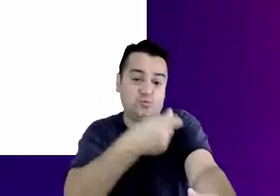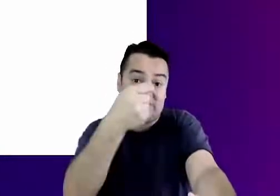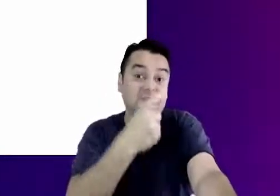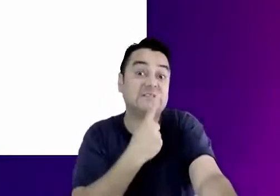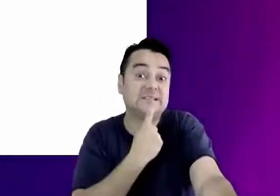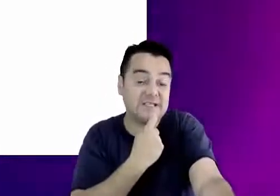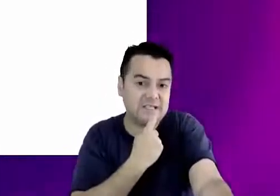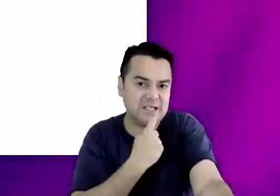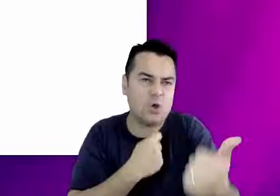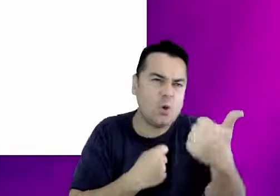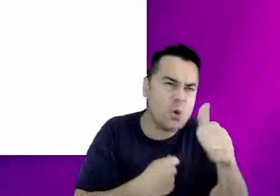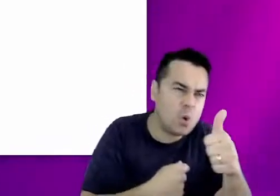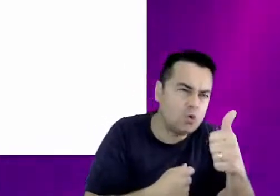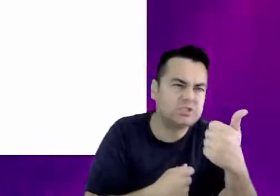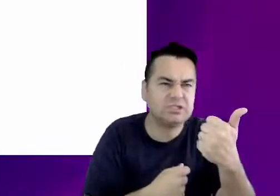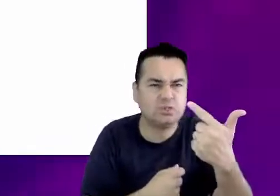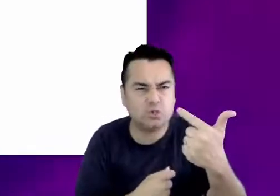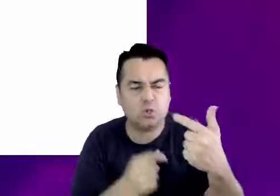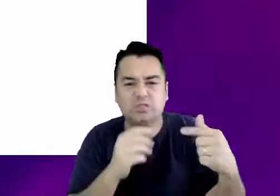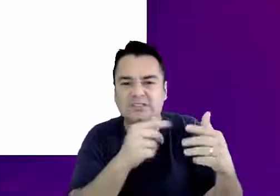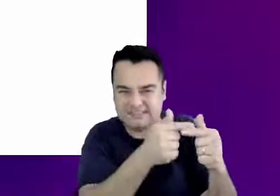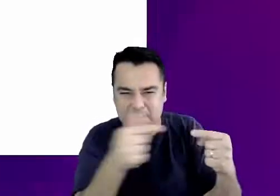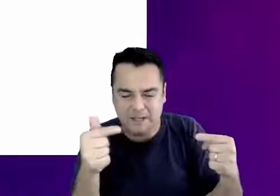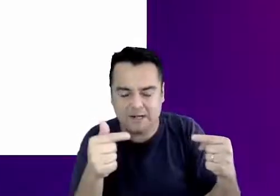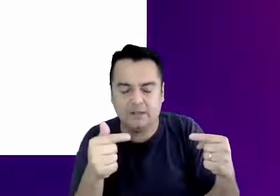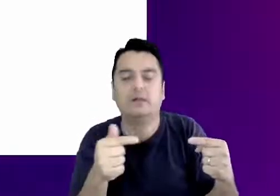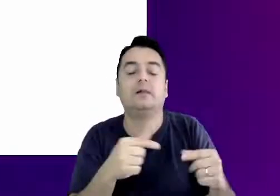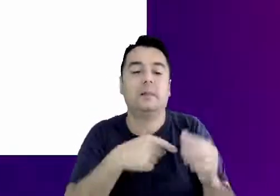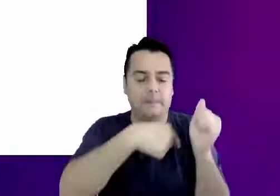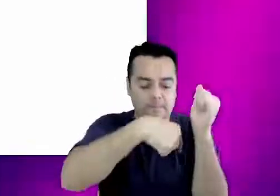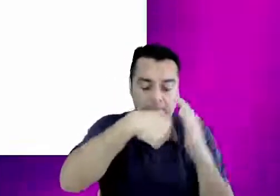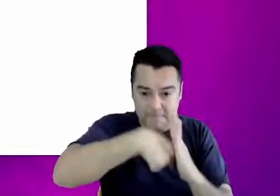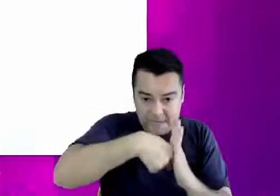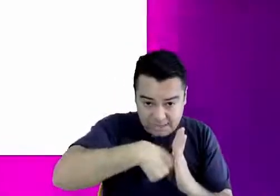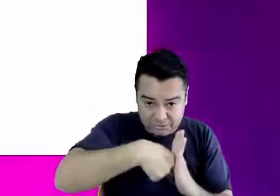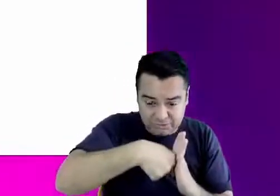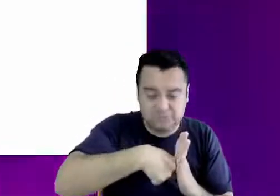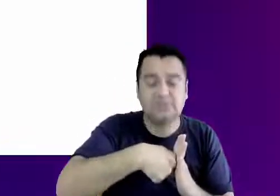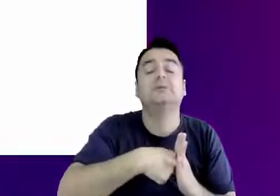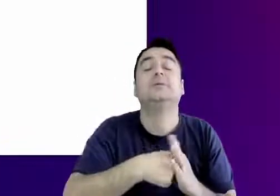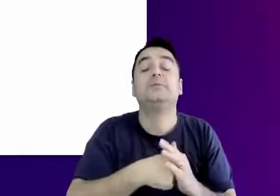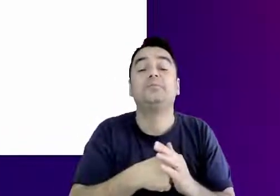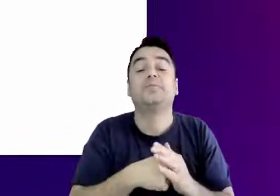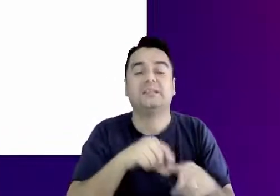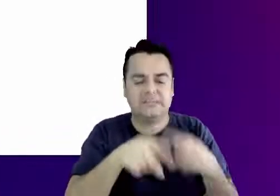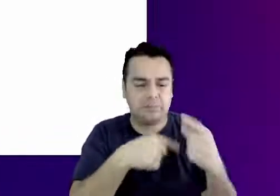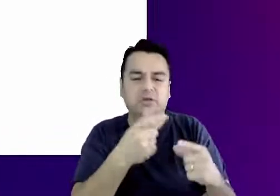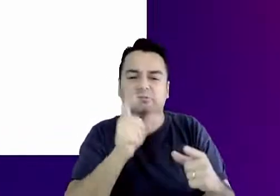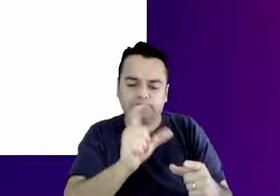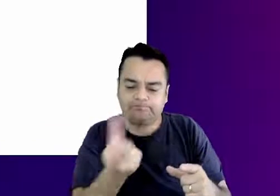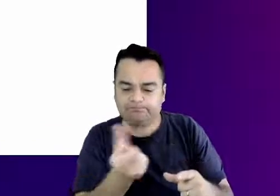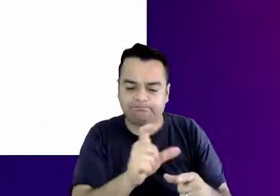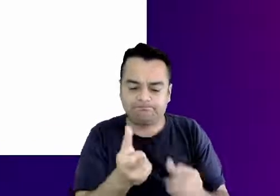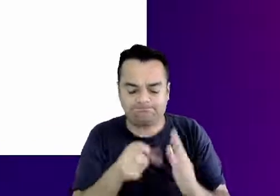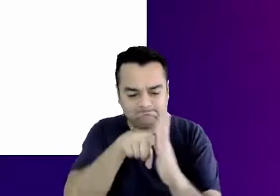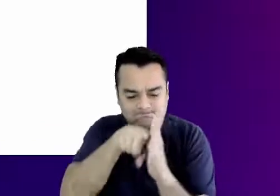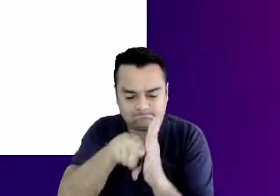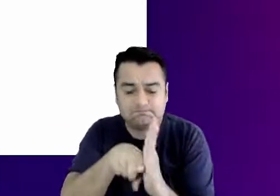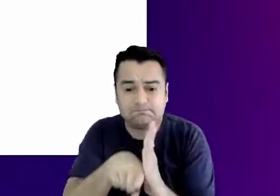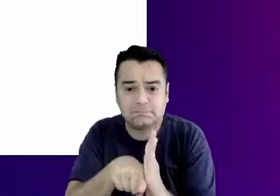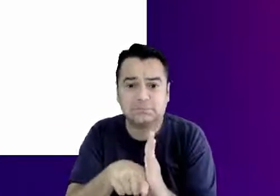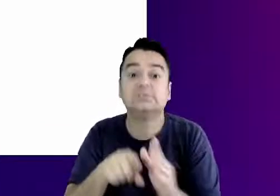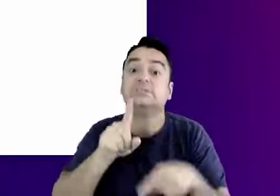for possível eu vou dosar o PLGF, se não o PAPIA, se não for possível eu não preciso disso. Eu vou realizar a ultrassom de